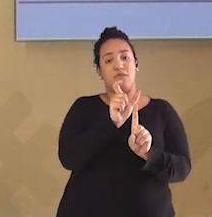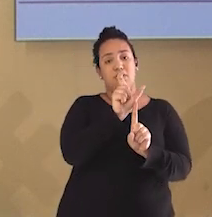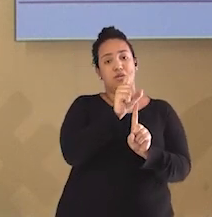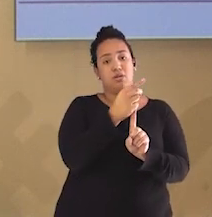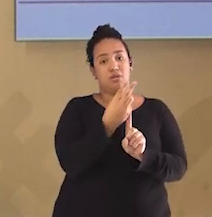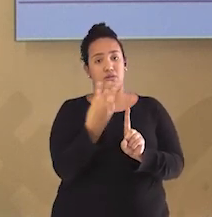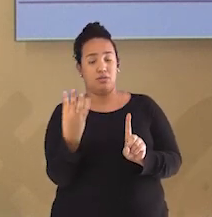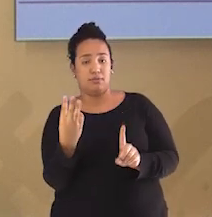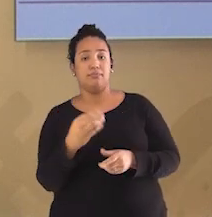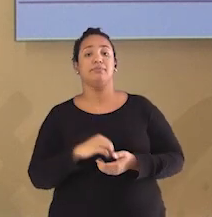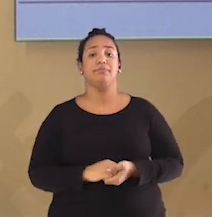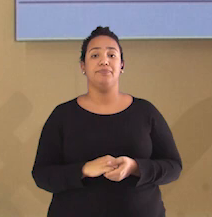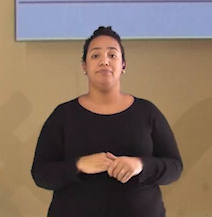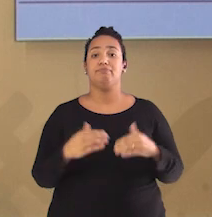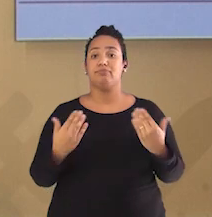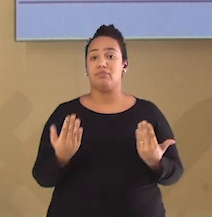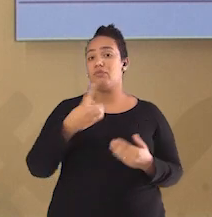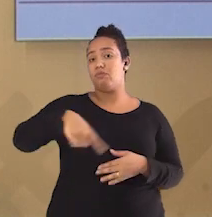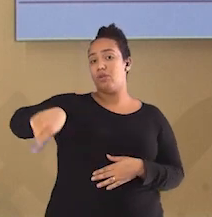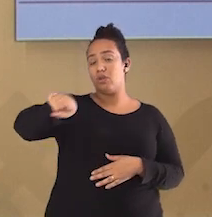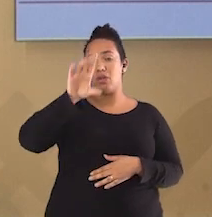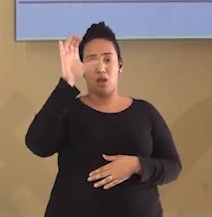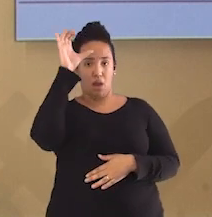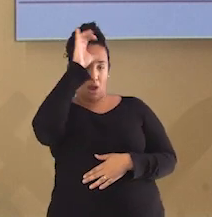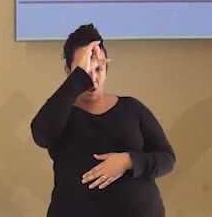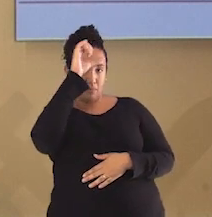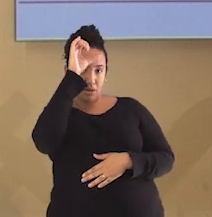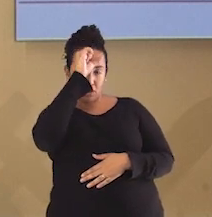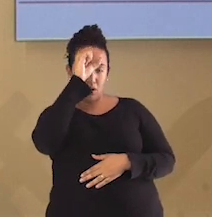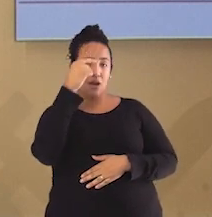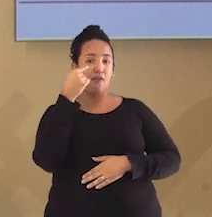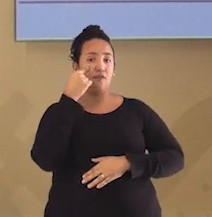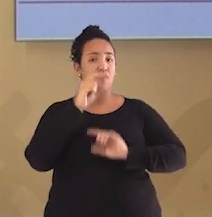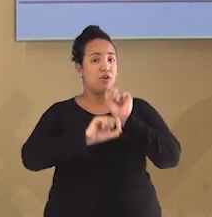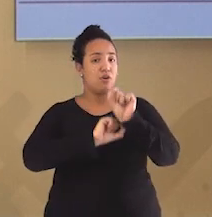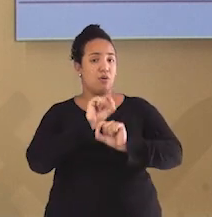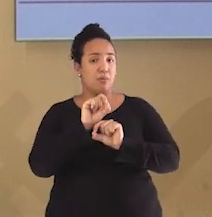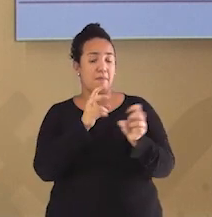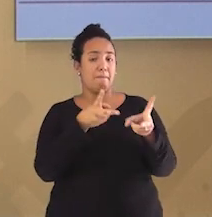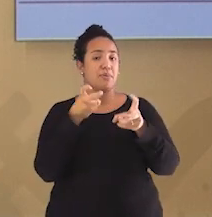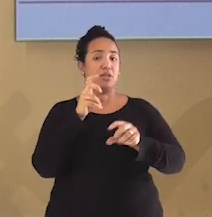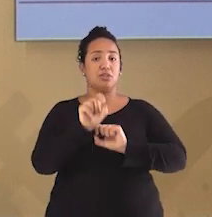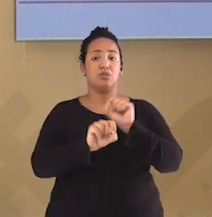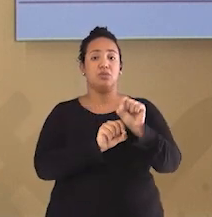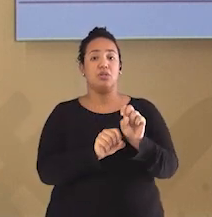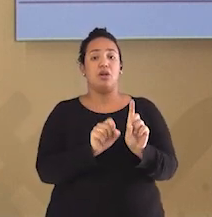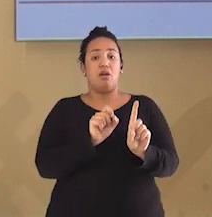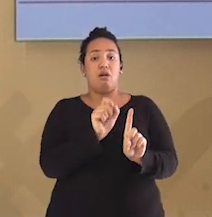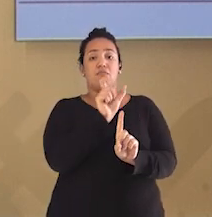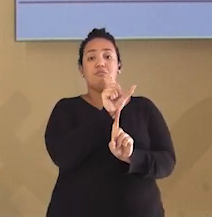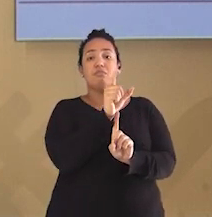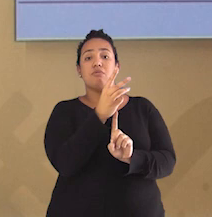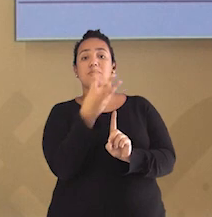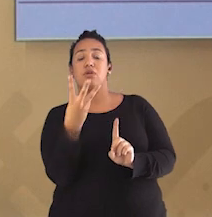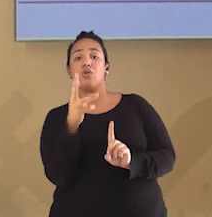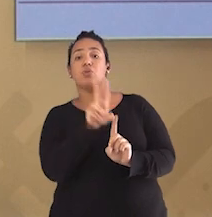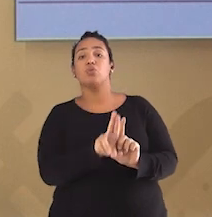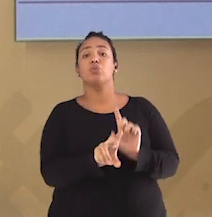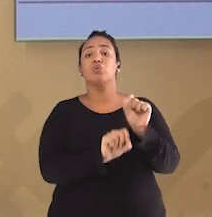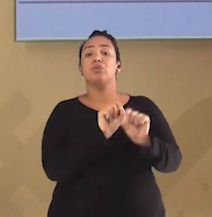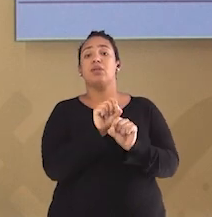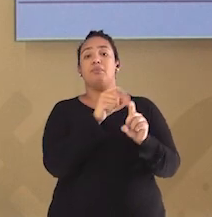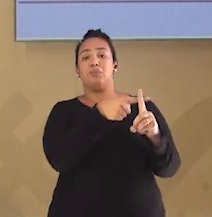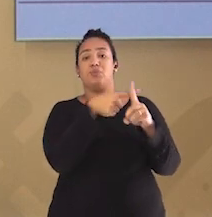potenciação. E quando aprendemos sobre ela, vemos que as potências são realizadas por meio da multiplicação